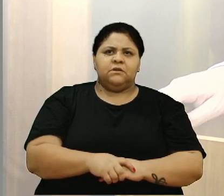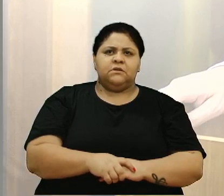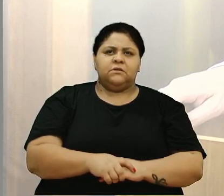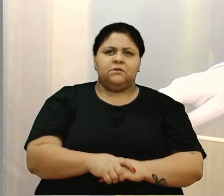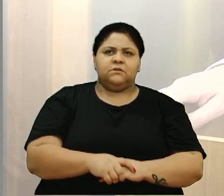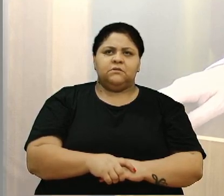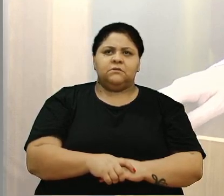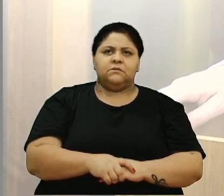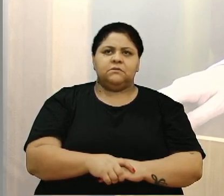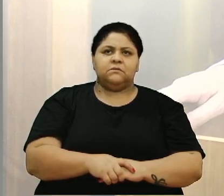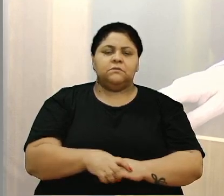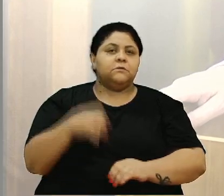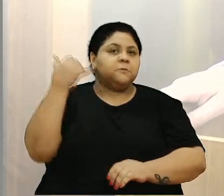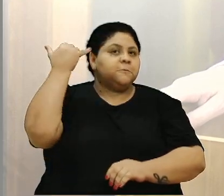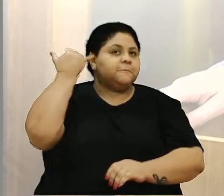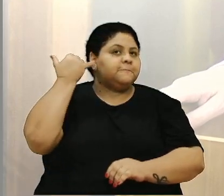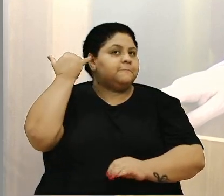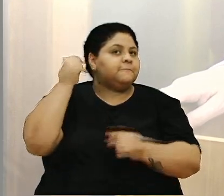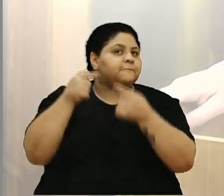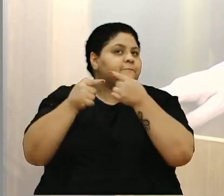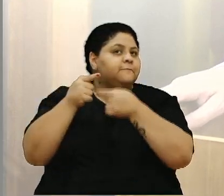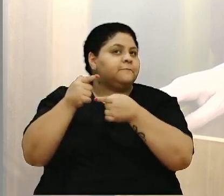Está sem áudio.